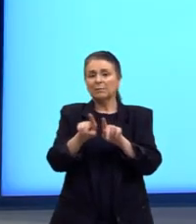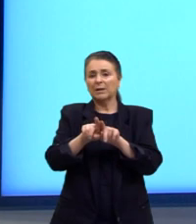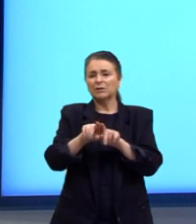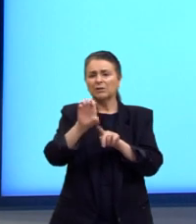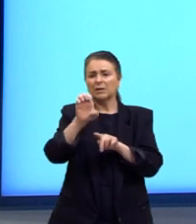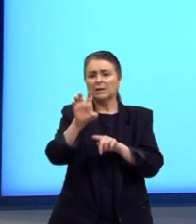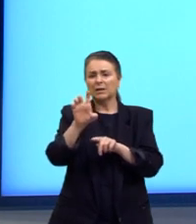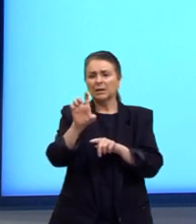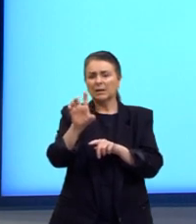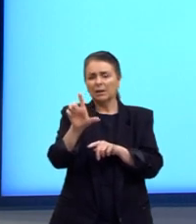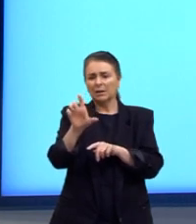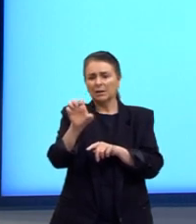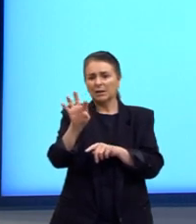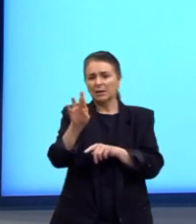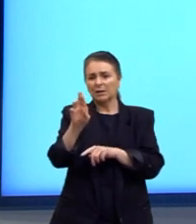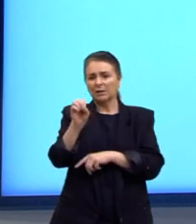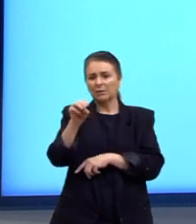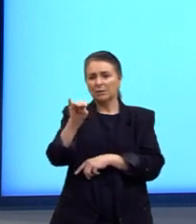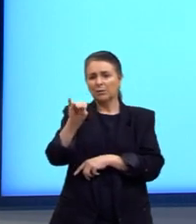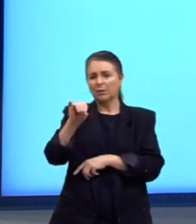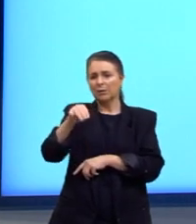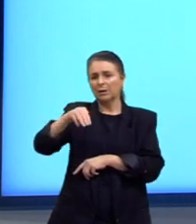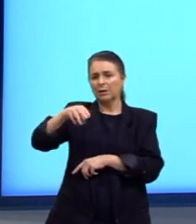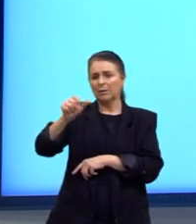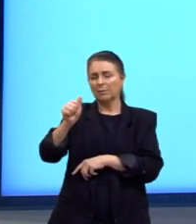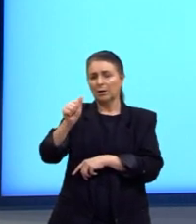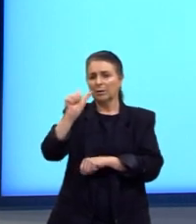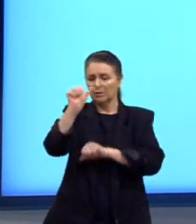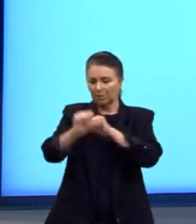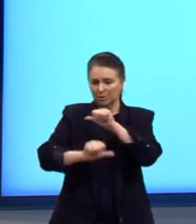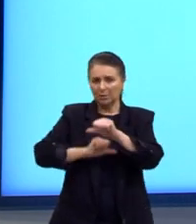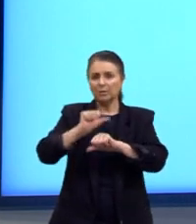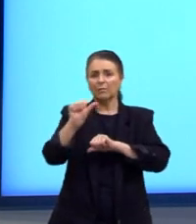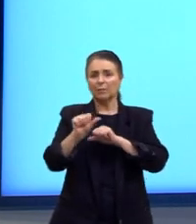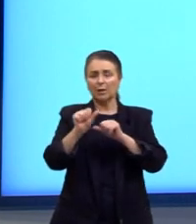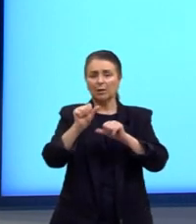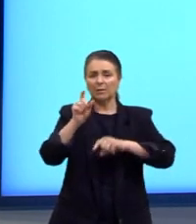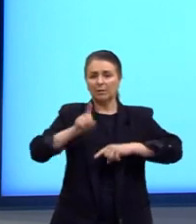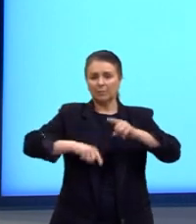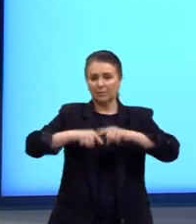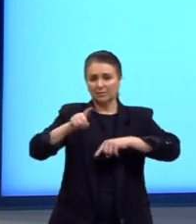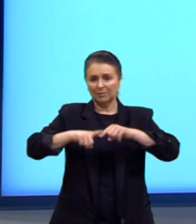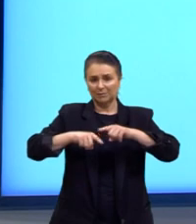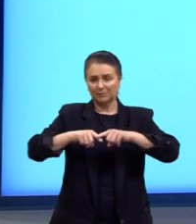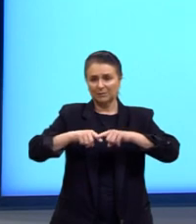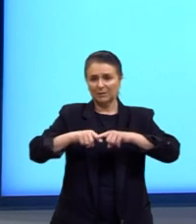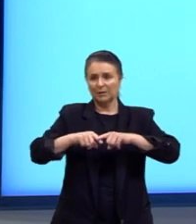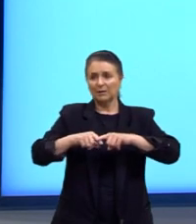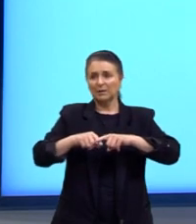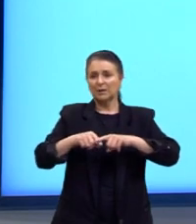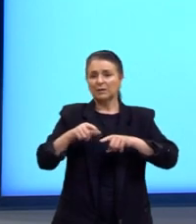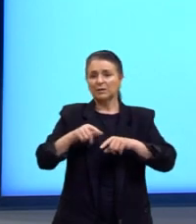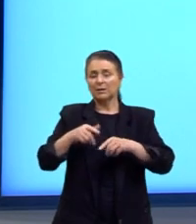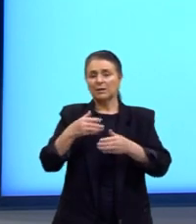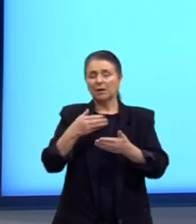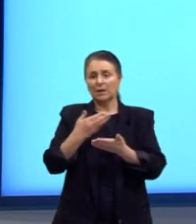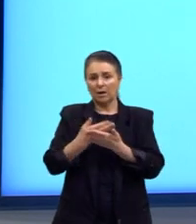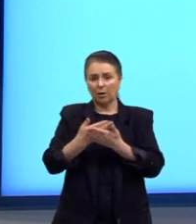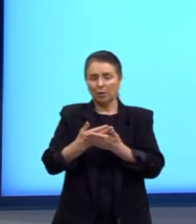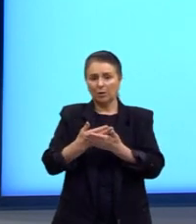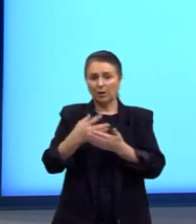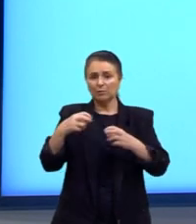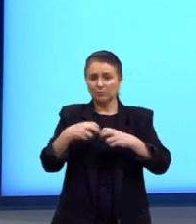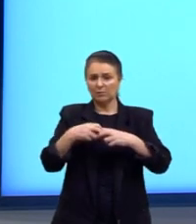gente vai transformar esse material, né, que pode estar aqui no meio, certo? De eletroímã. E a gente viu na nossa última aula, né, tinha